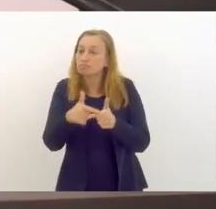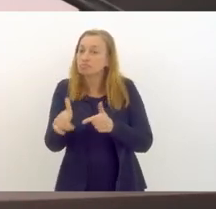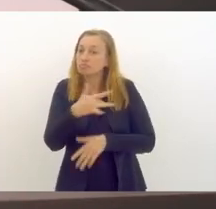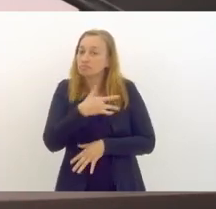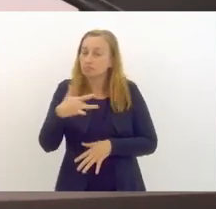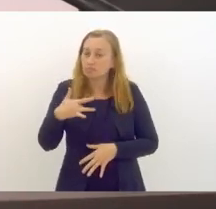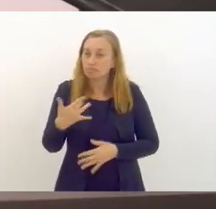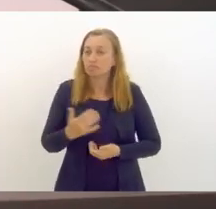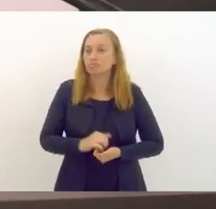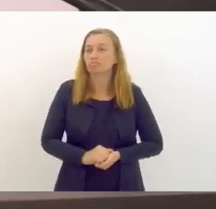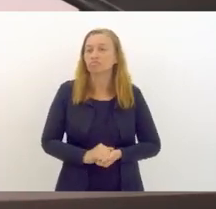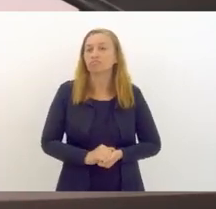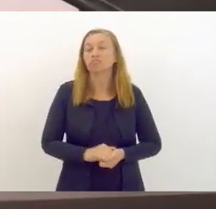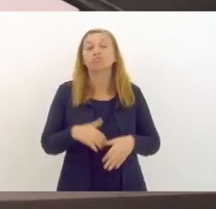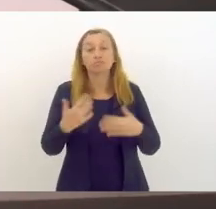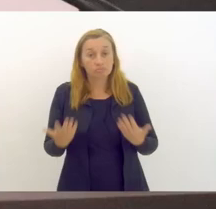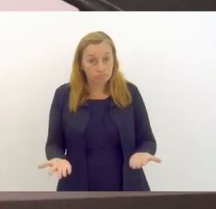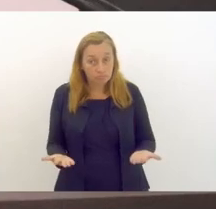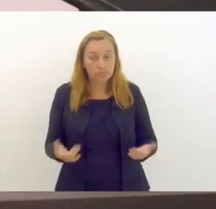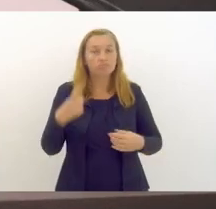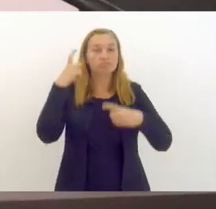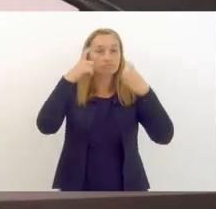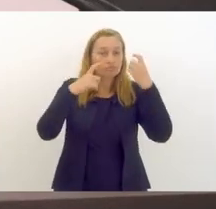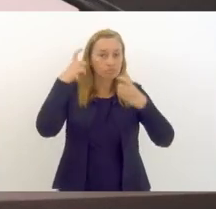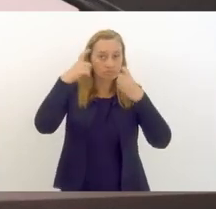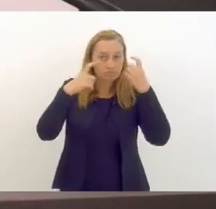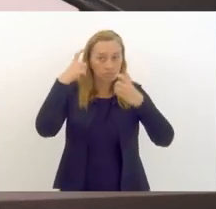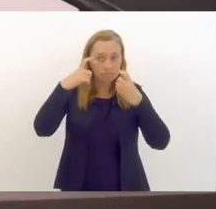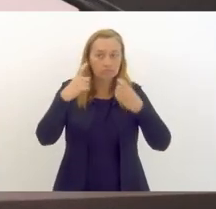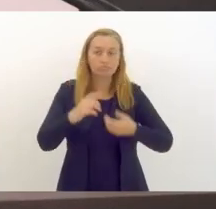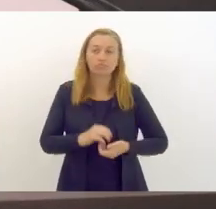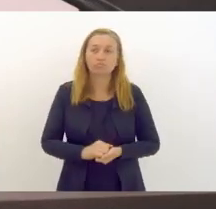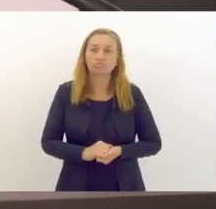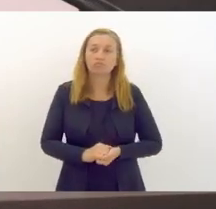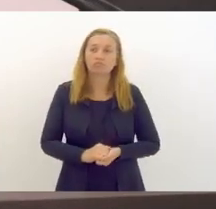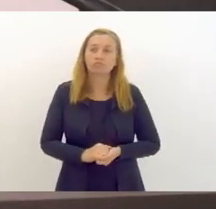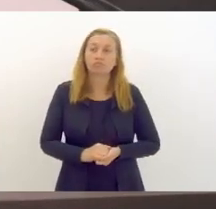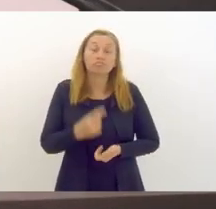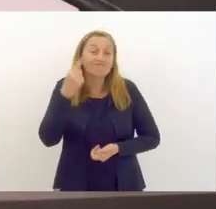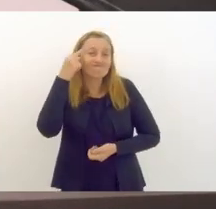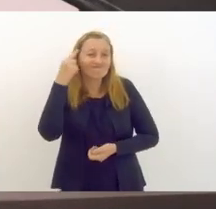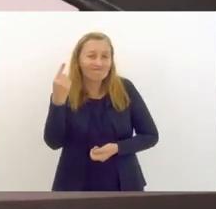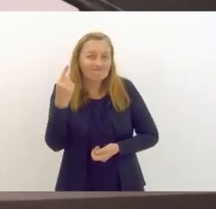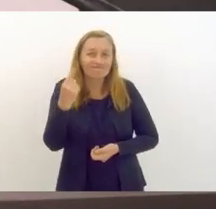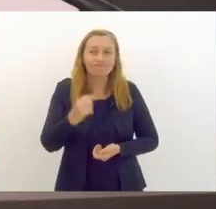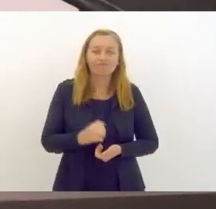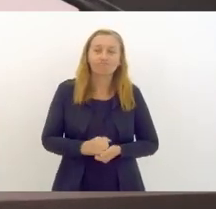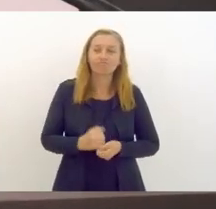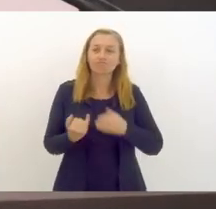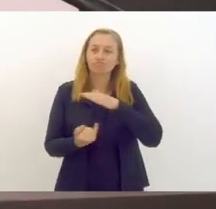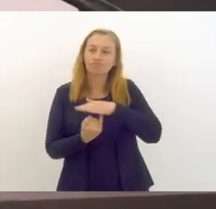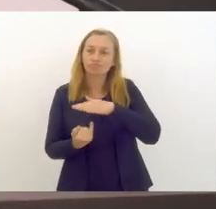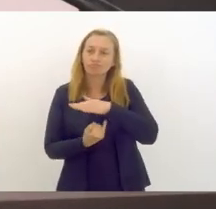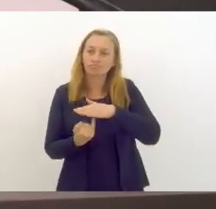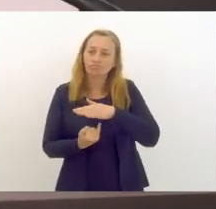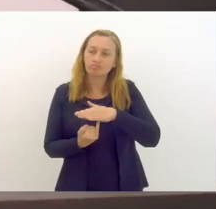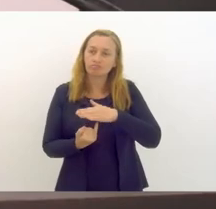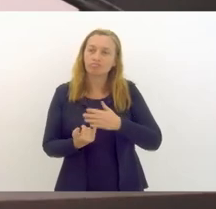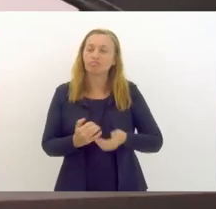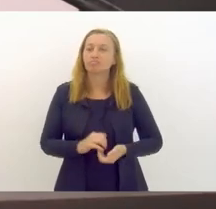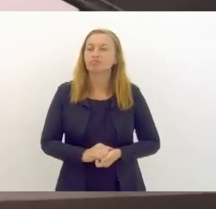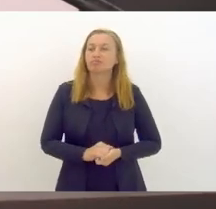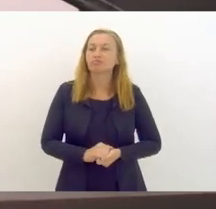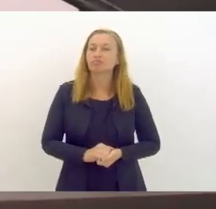saúde. Então, é preocupante a ideia de que o Instituto Semestre, por